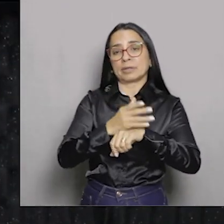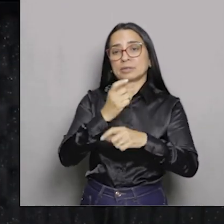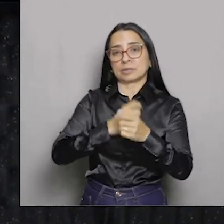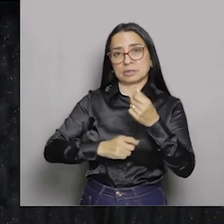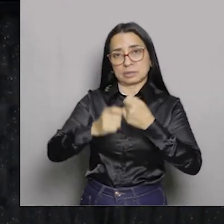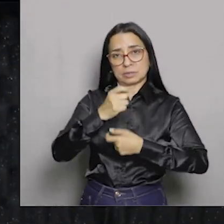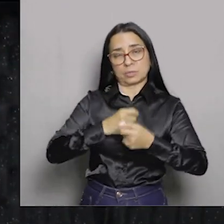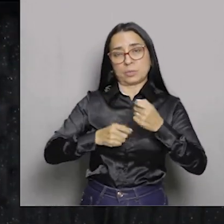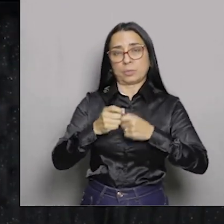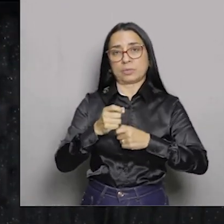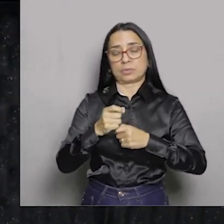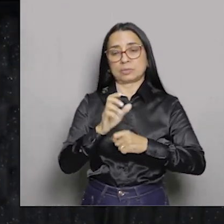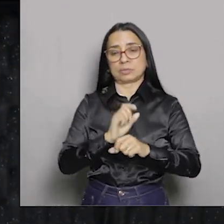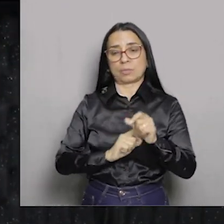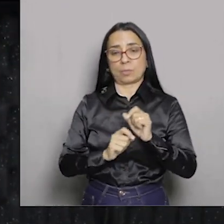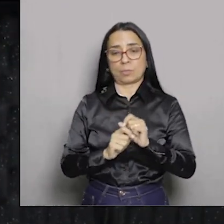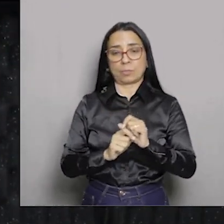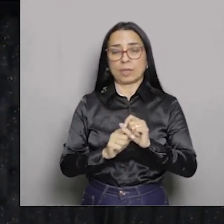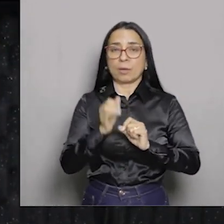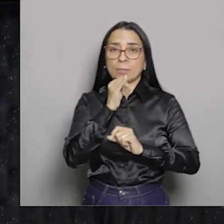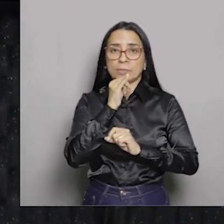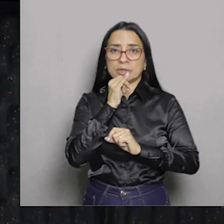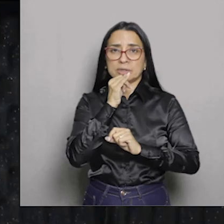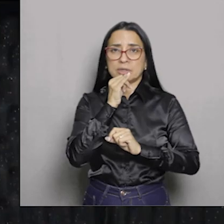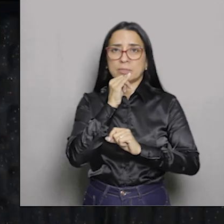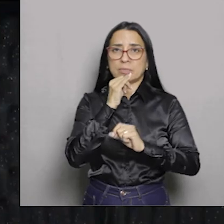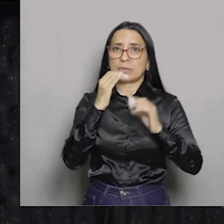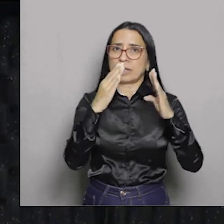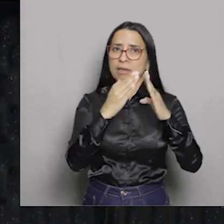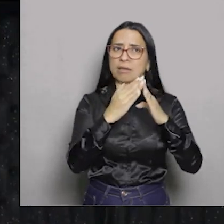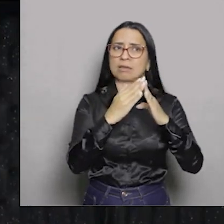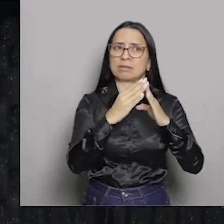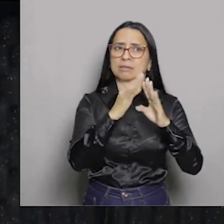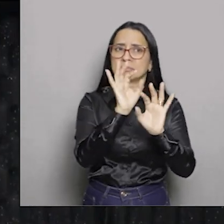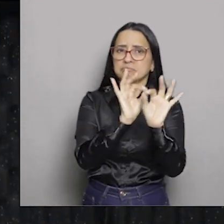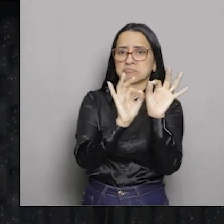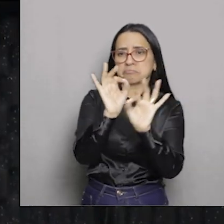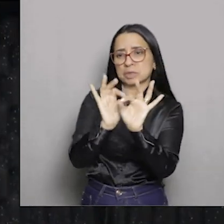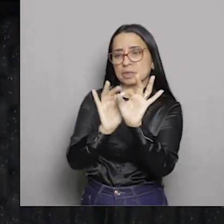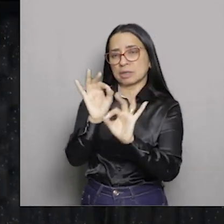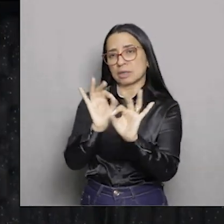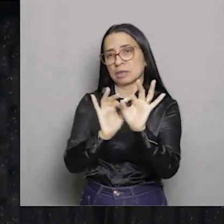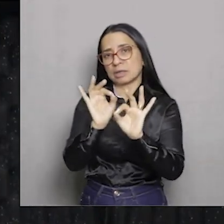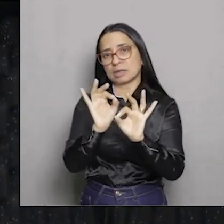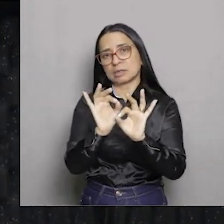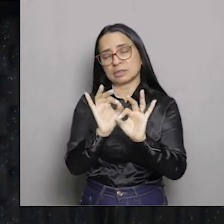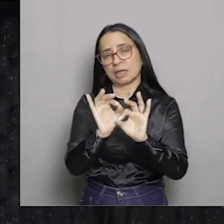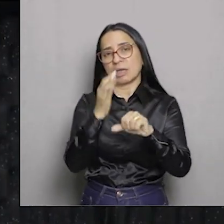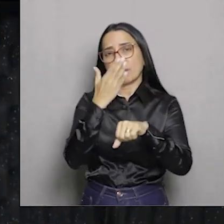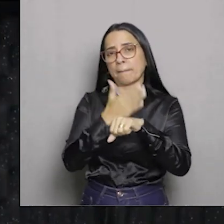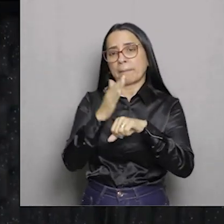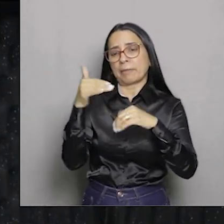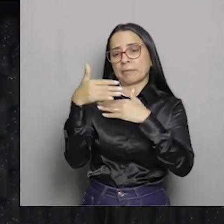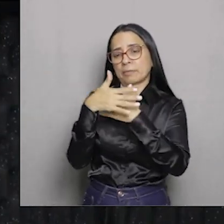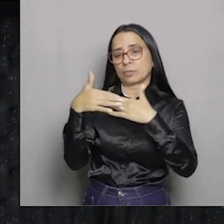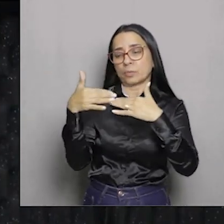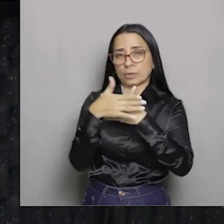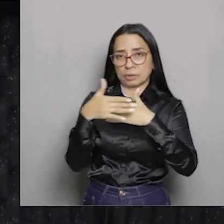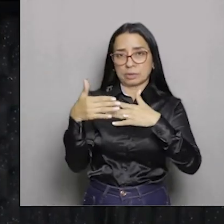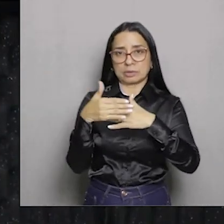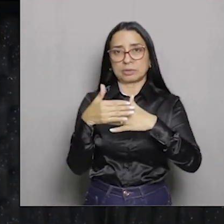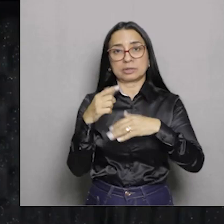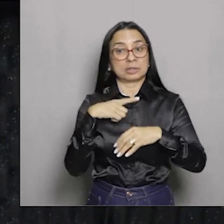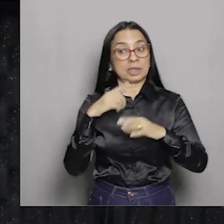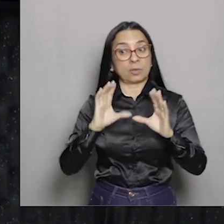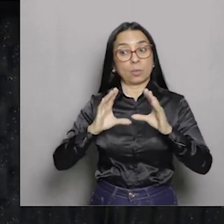escravo. Atividades domésticas, atividades urbanas. E aí nós temos uma categoria de escravo que o